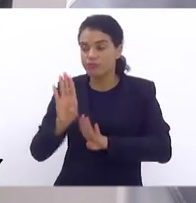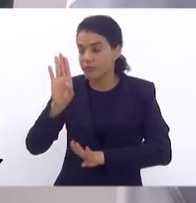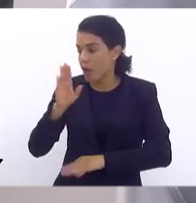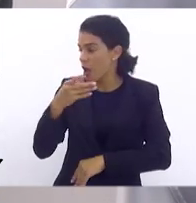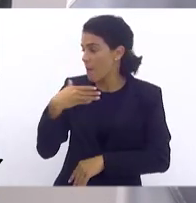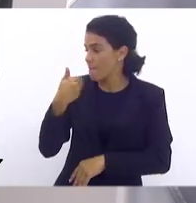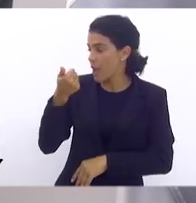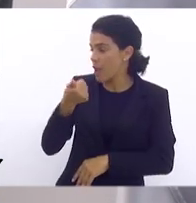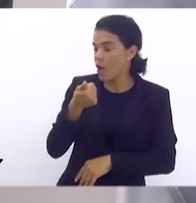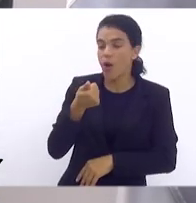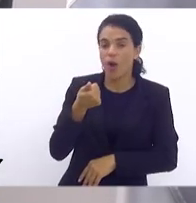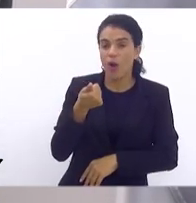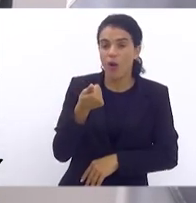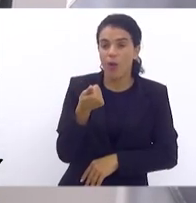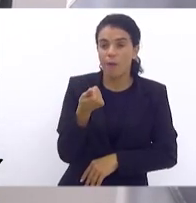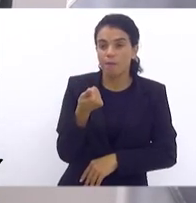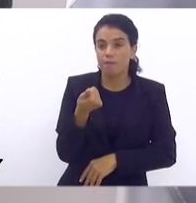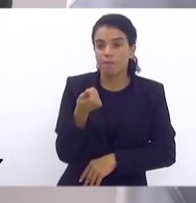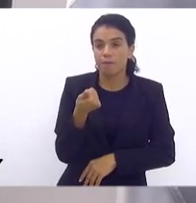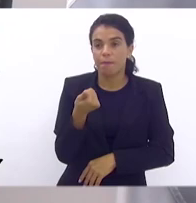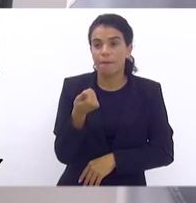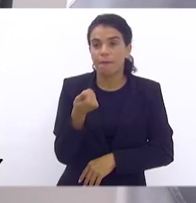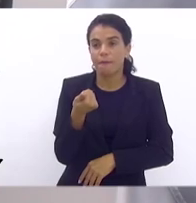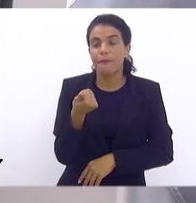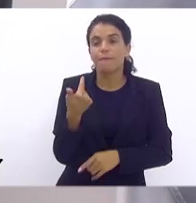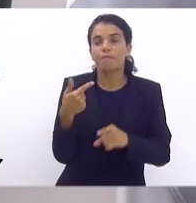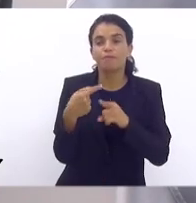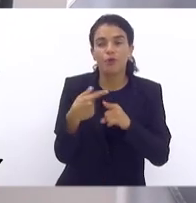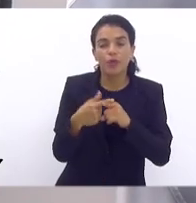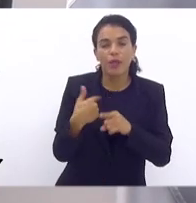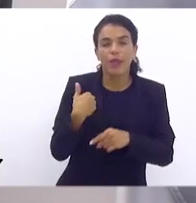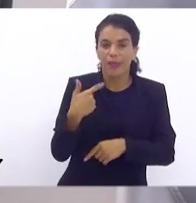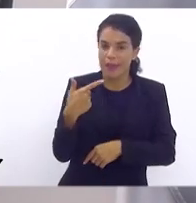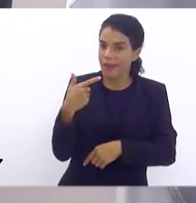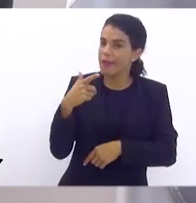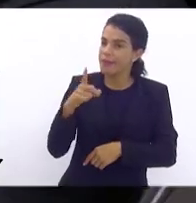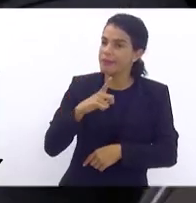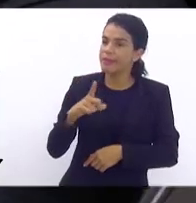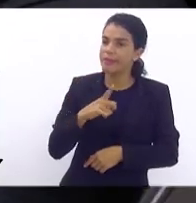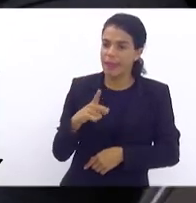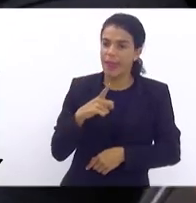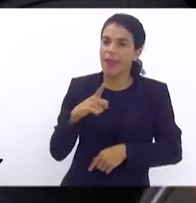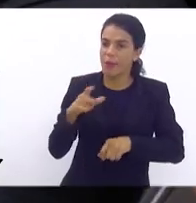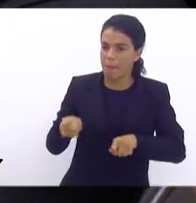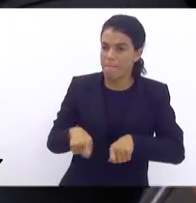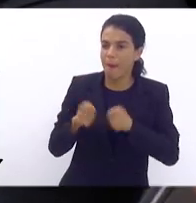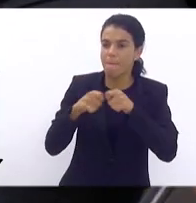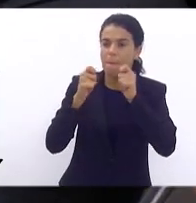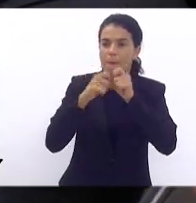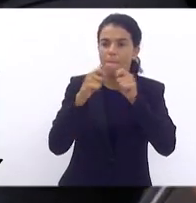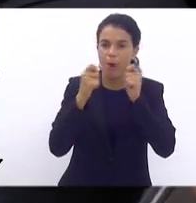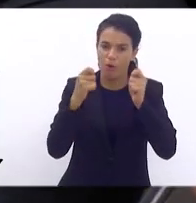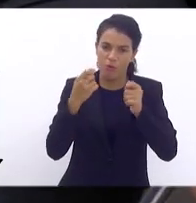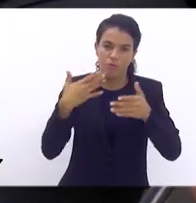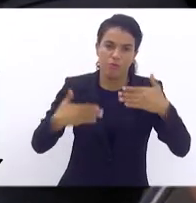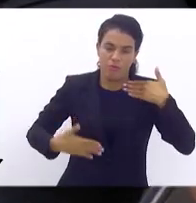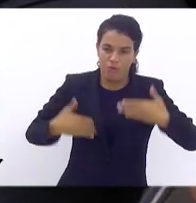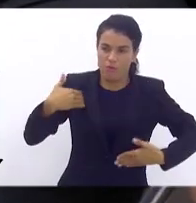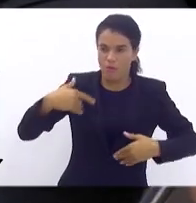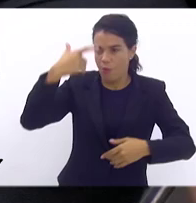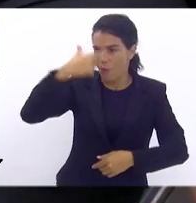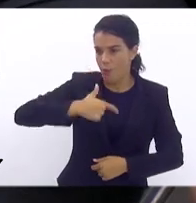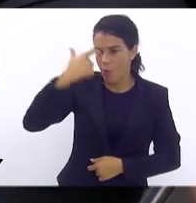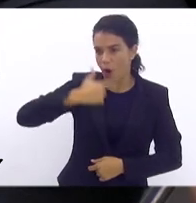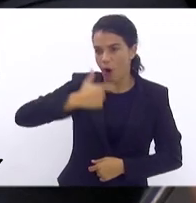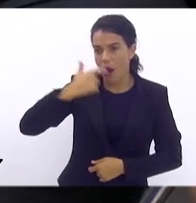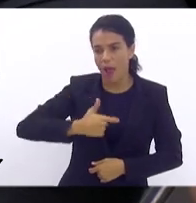êxito e porque acho que é fazer porque há um dano moral efetiva aí né e que também não pode